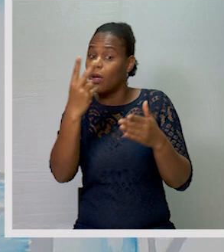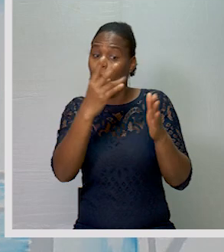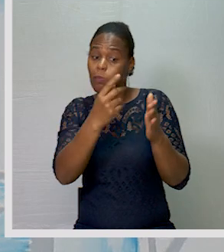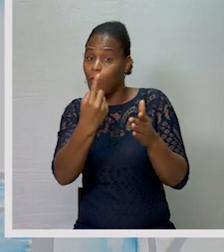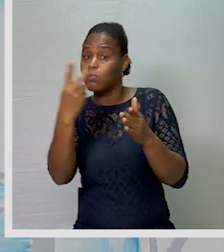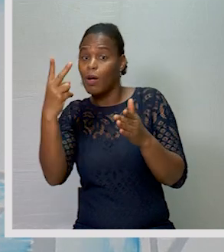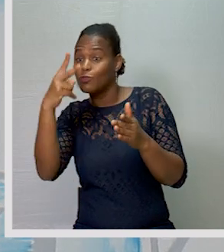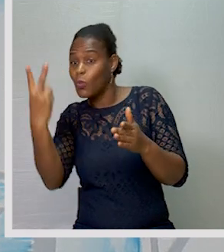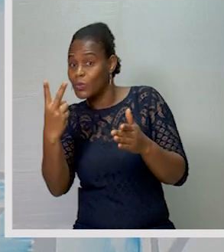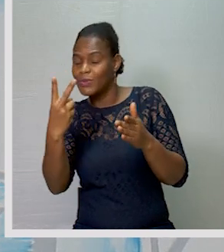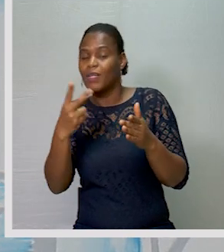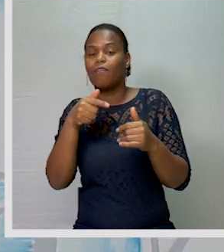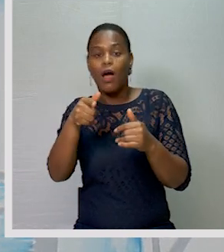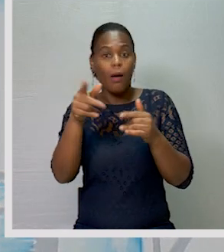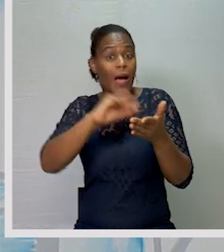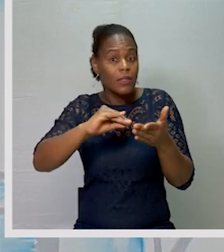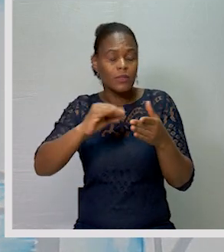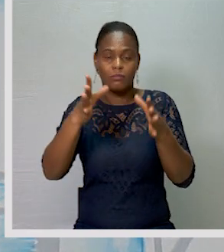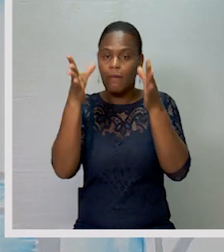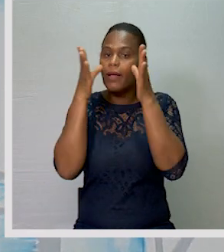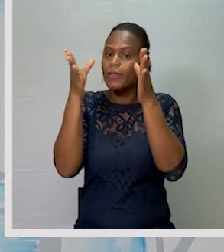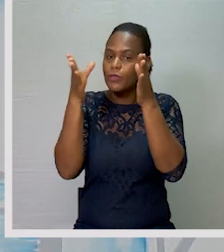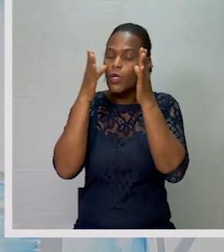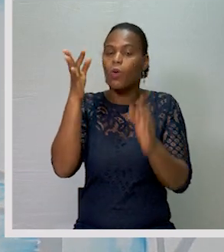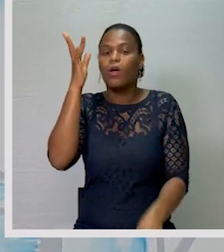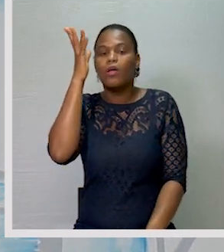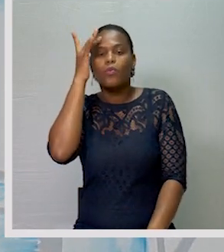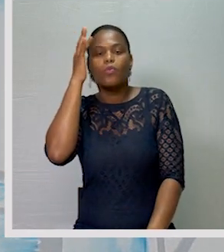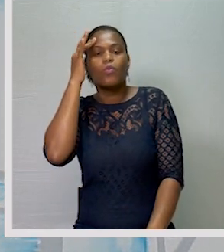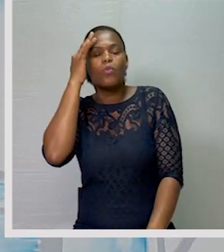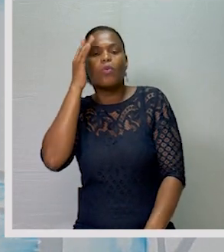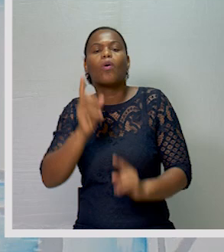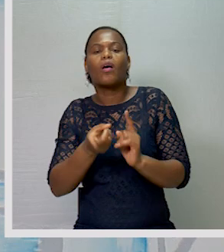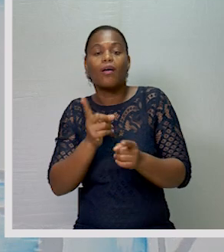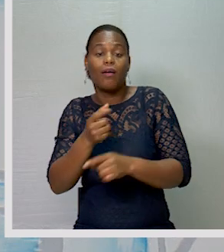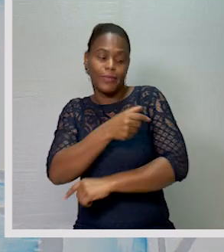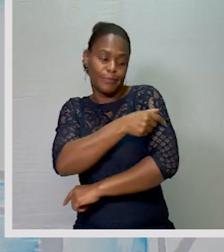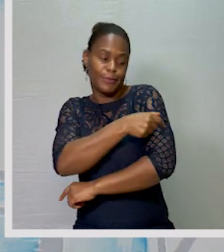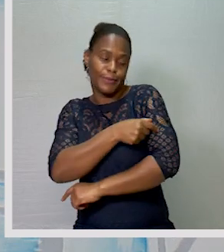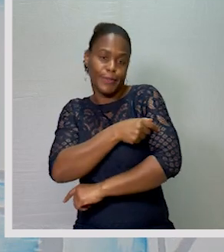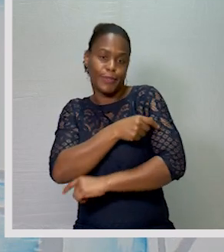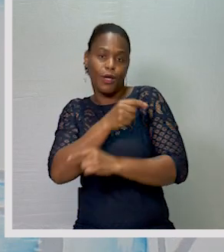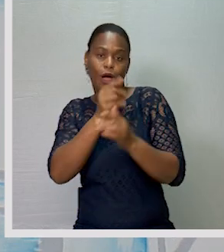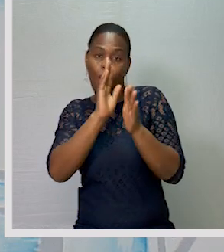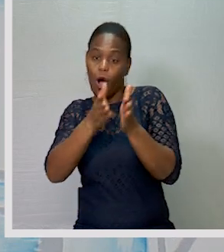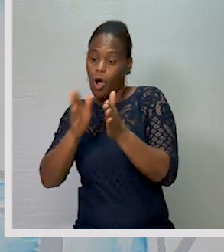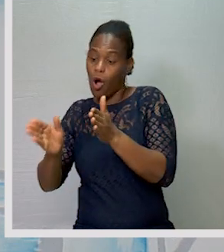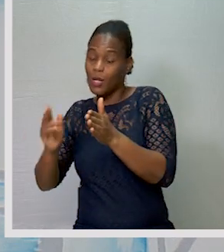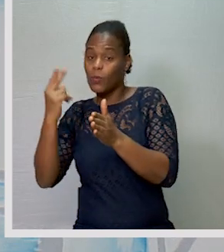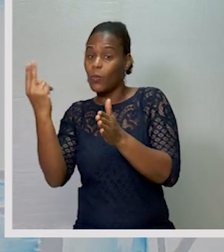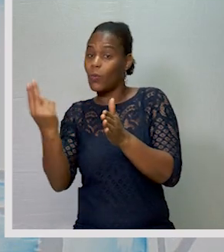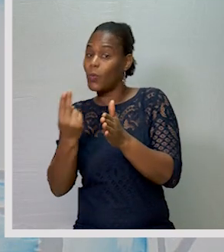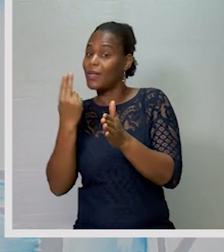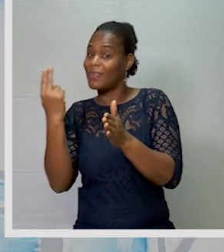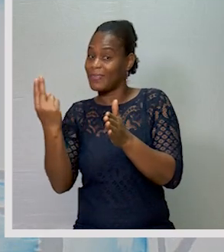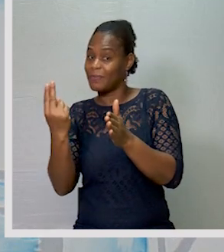o que é que vamos fazer? Nós vamos prestar atenção no algarismo que representa a ordem